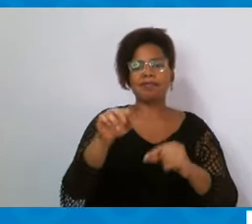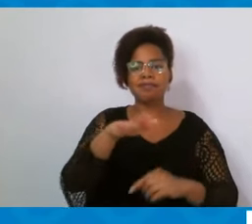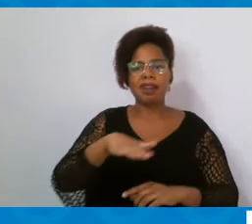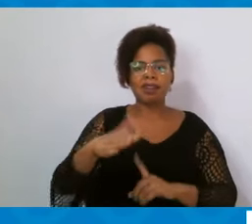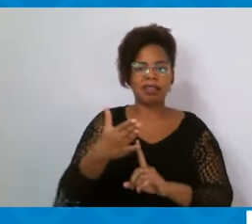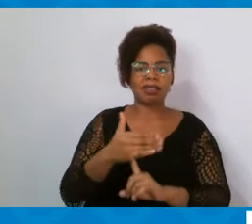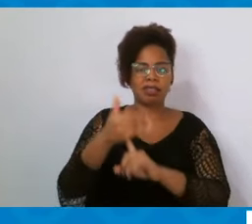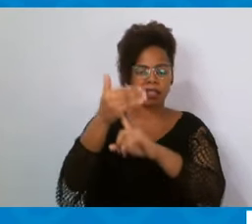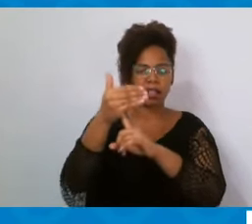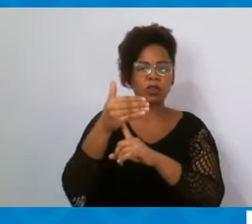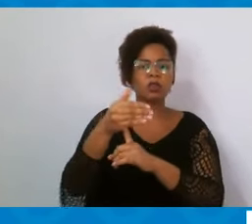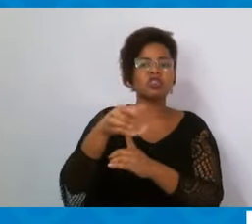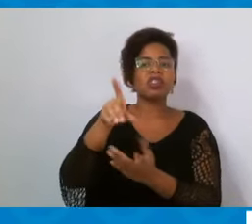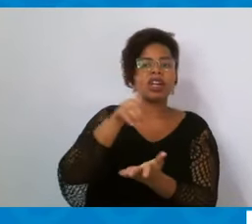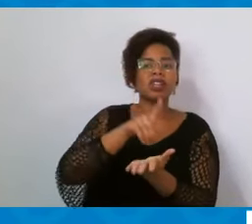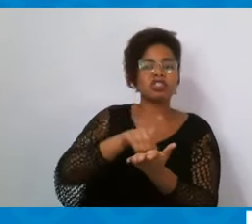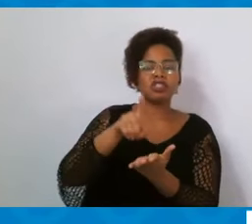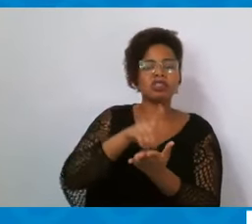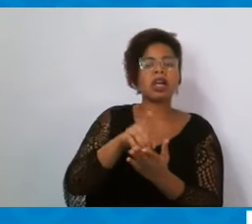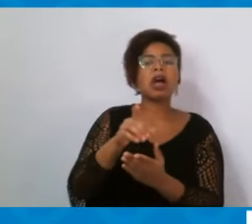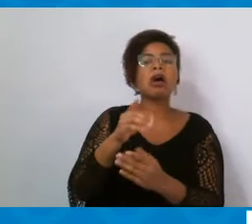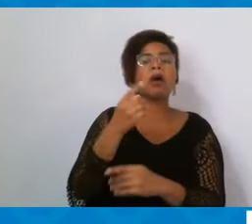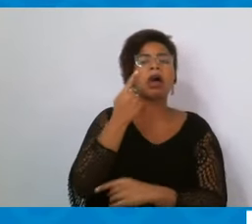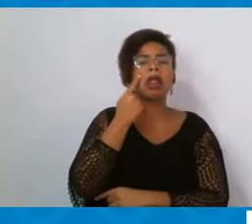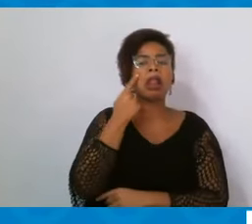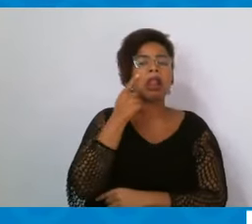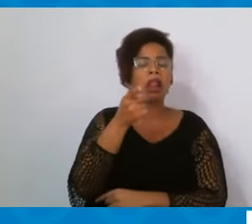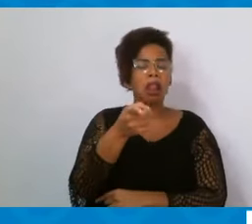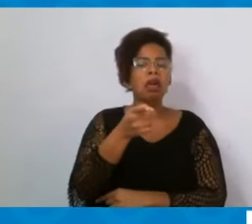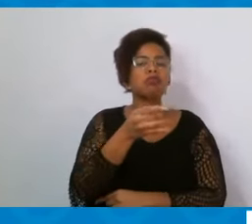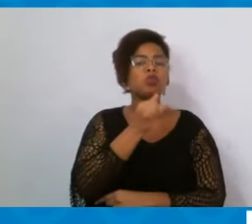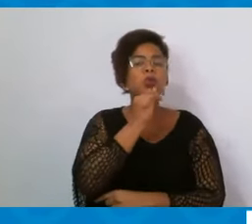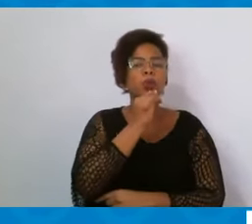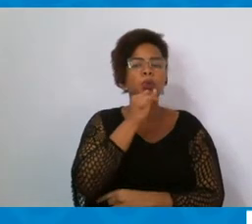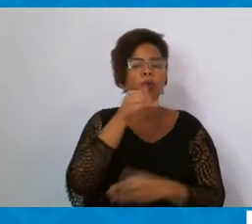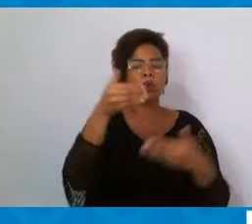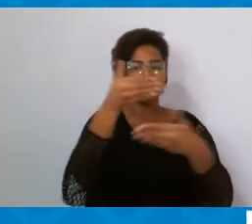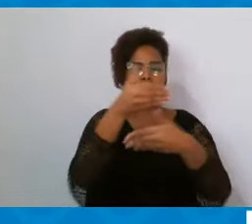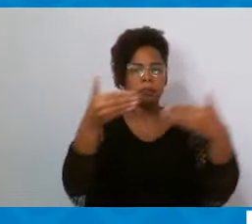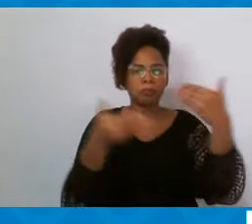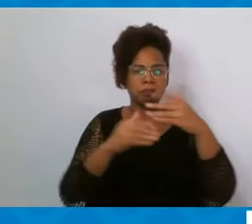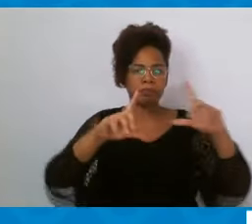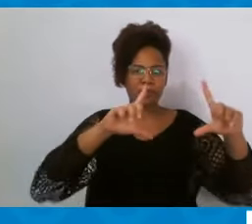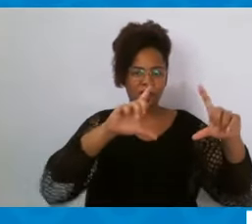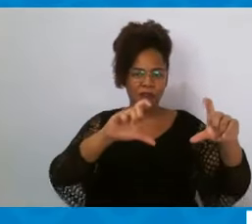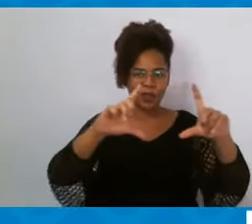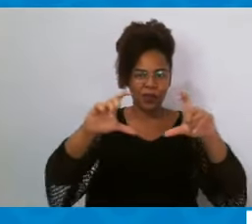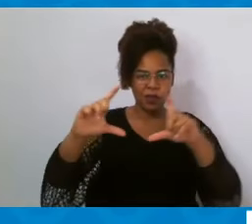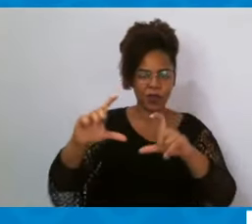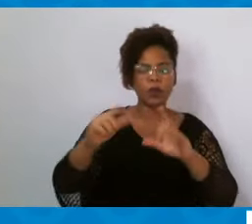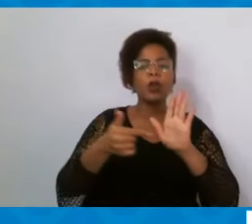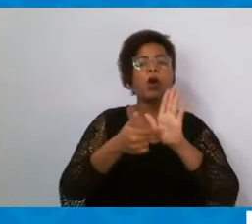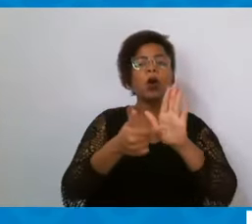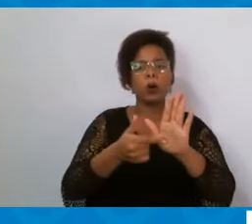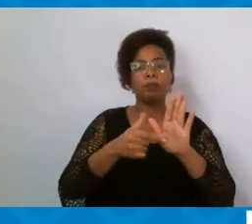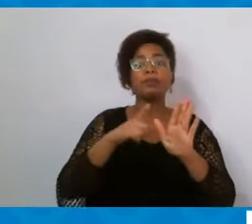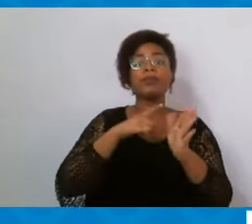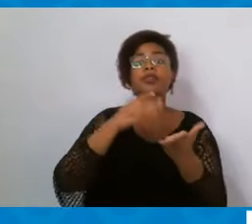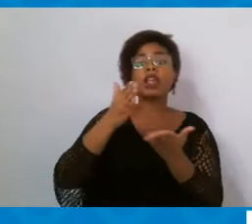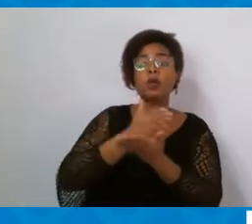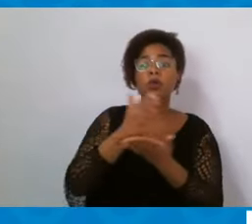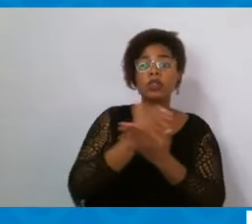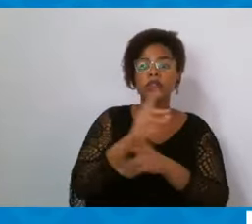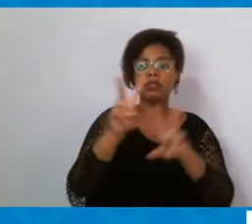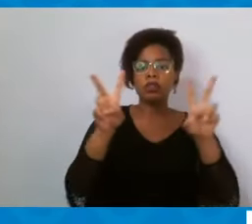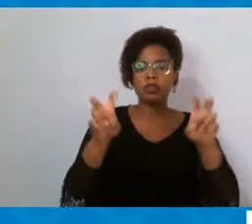esse exemplo aqui, que vem de uma reflexão que eu faço a partir da leitura desse livro sensacional, que é O Jardim de Infância para